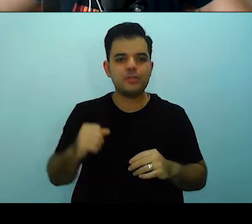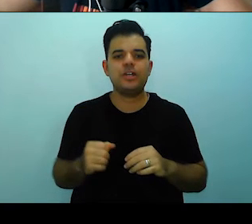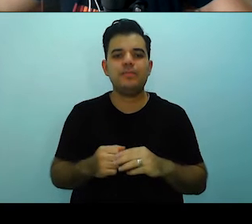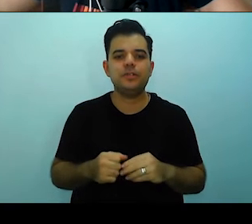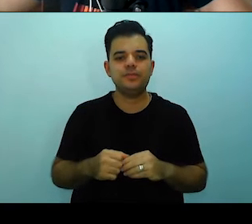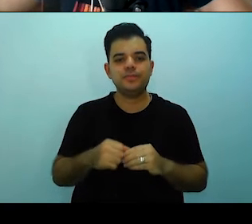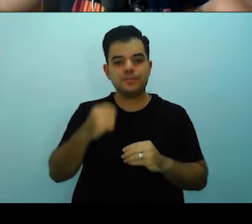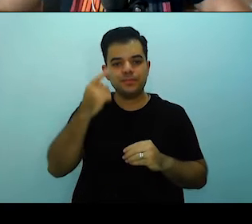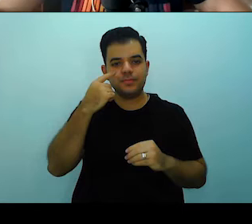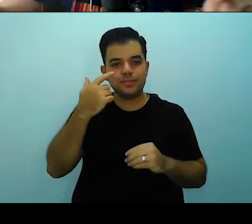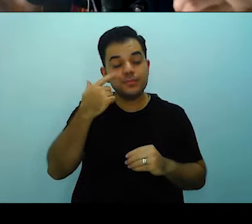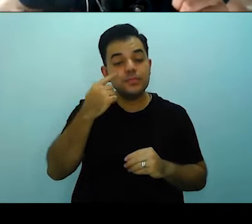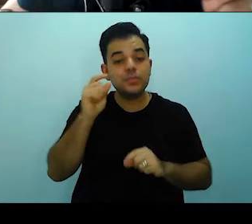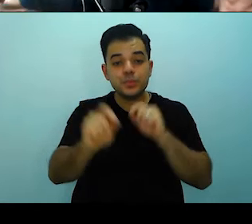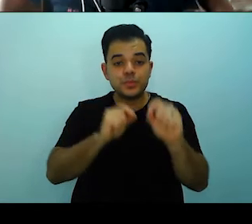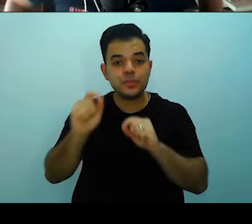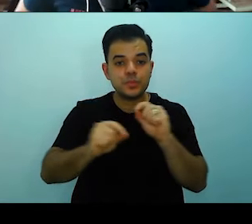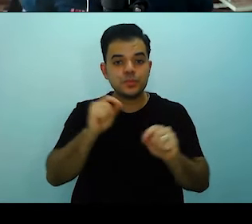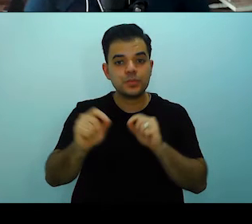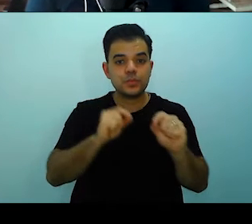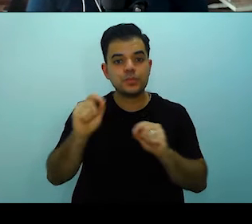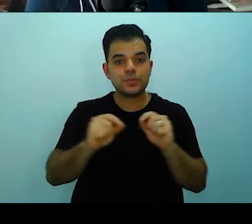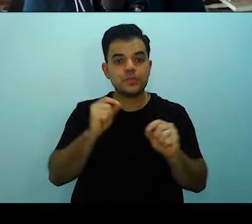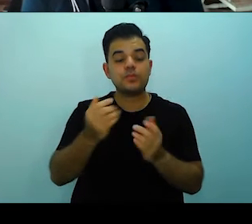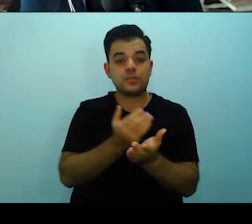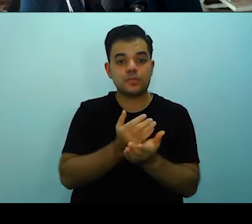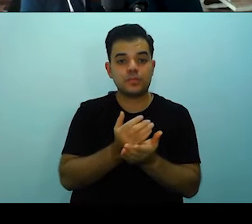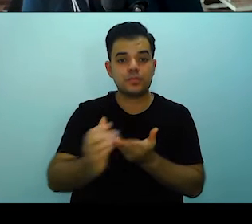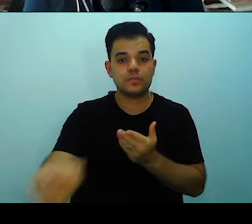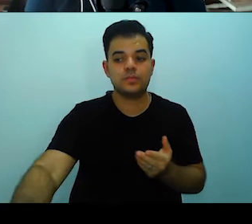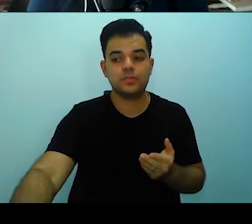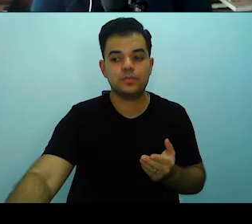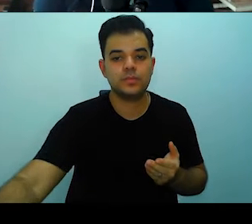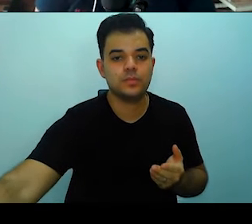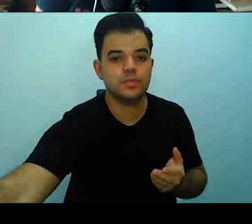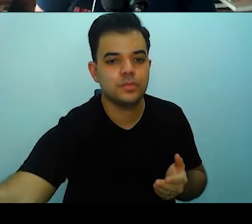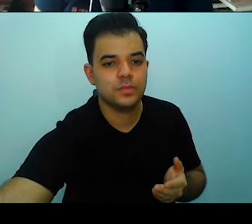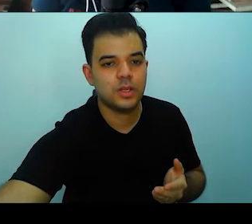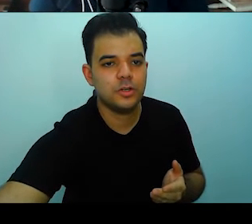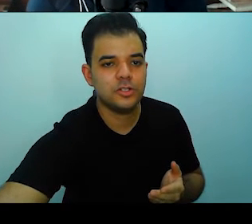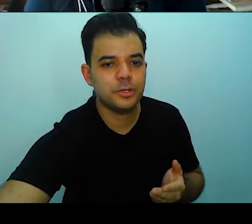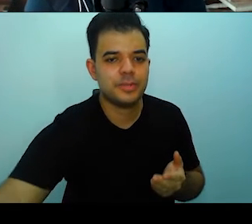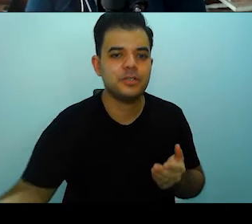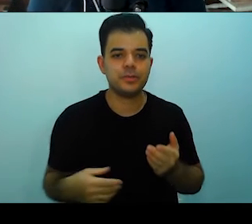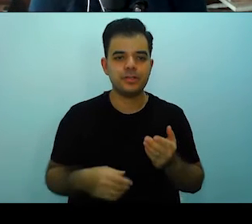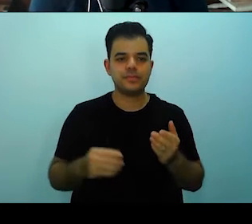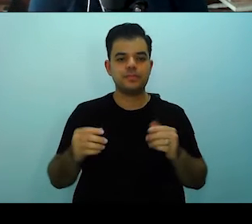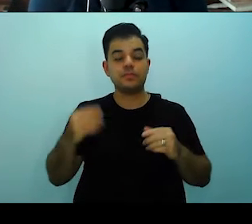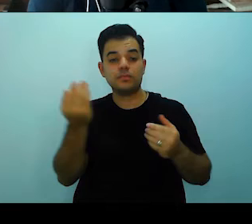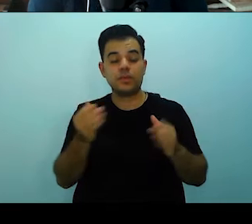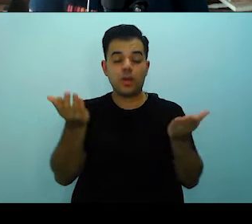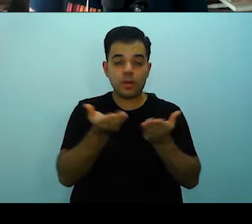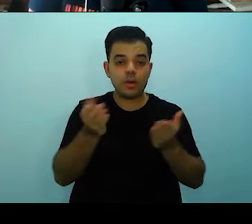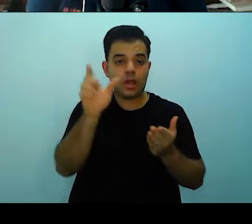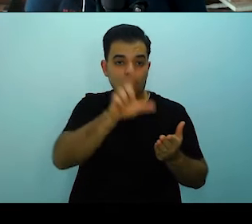Então, pessoal, boa tarde. A gente vai conversar agora rapidinho sobre a lógica de programação para pessoas com deficiência